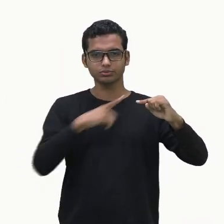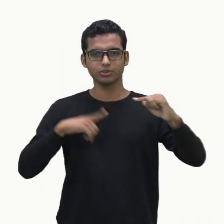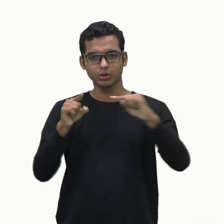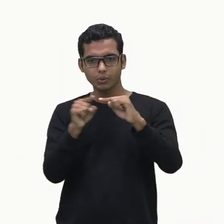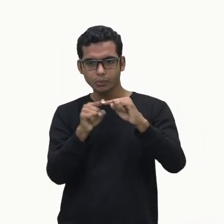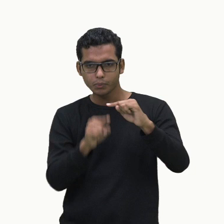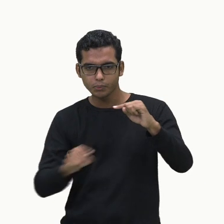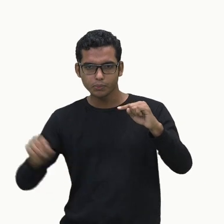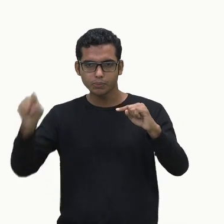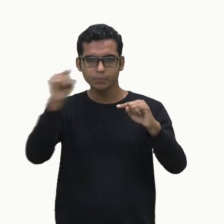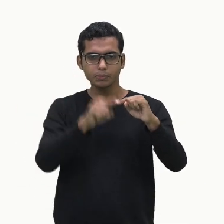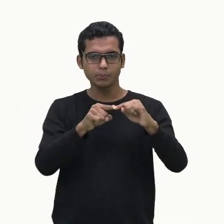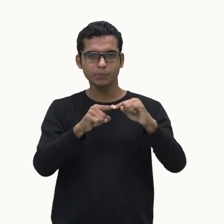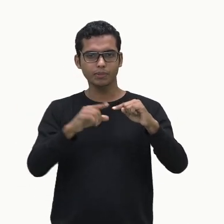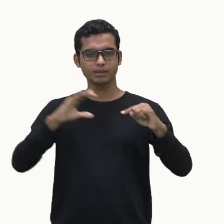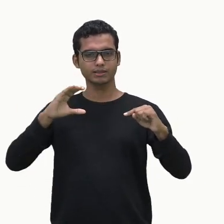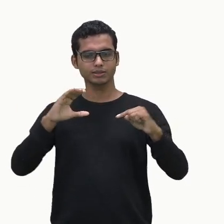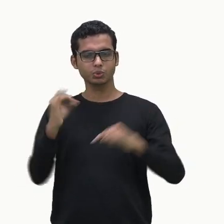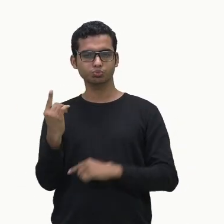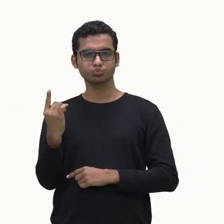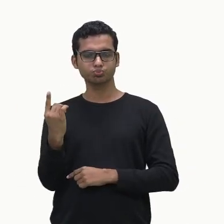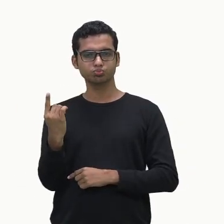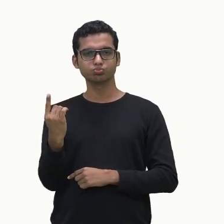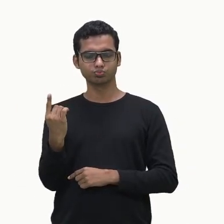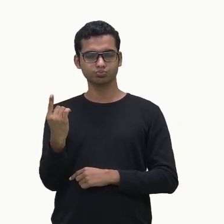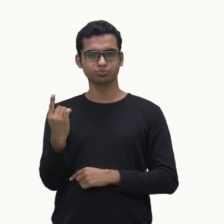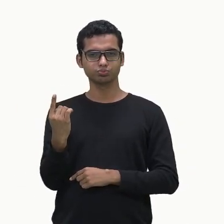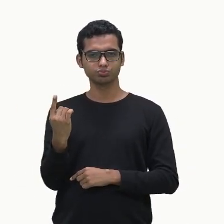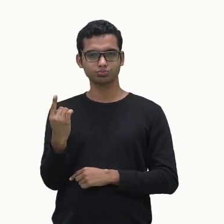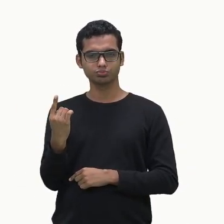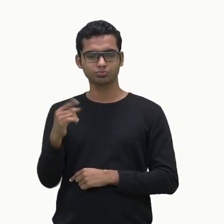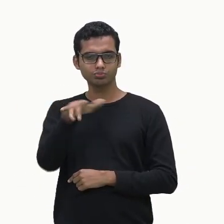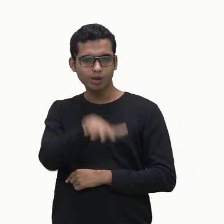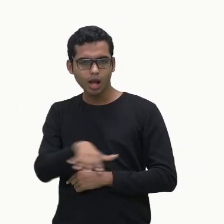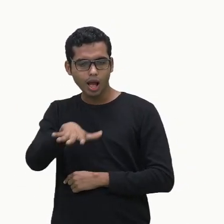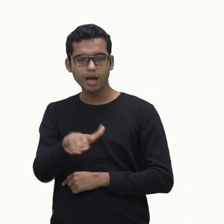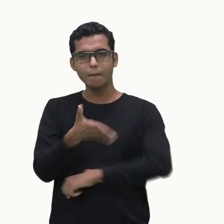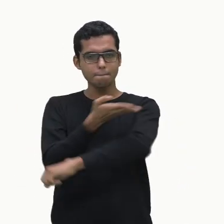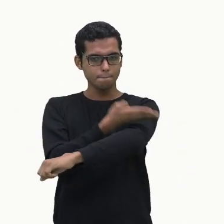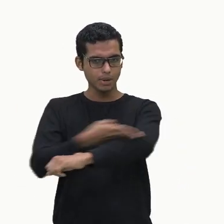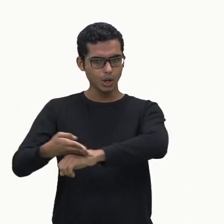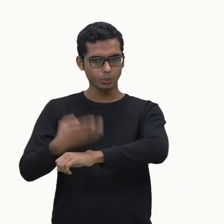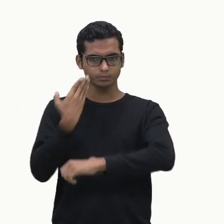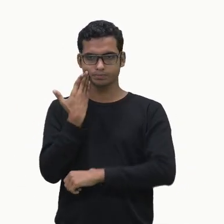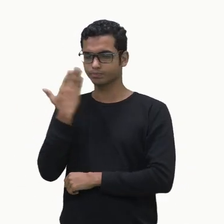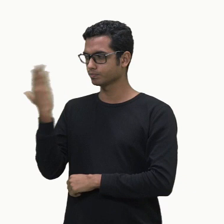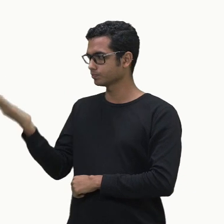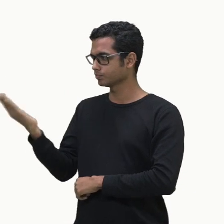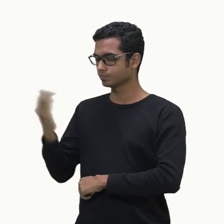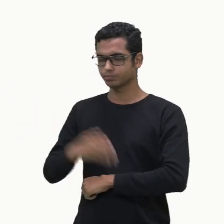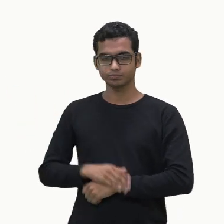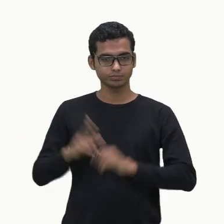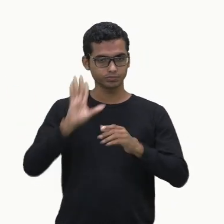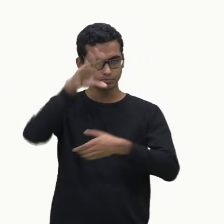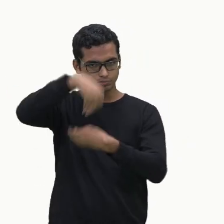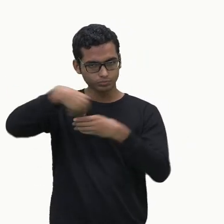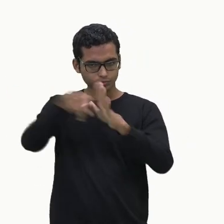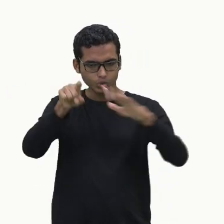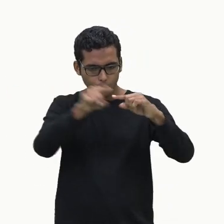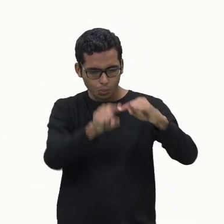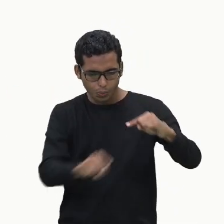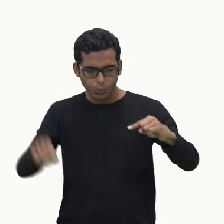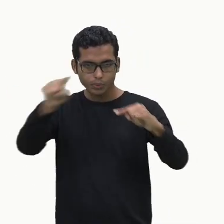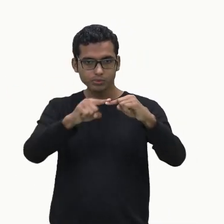C1, Que é essa região em branco, Como toda circunferência, ela vai possuir